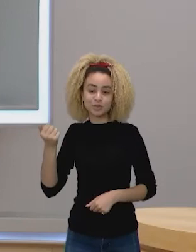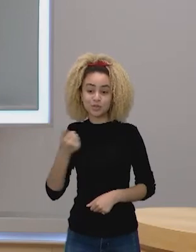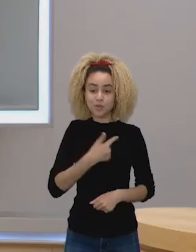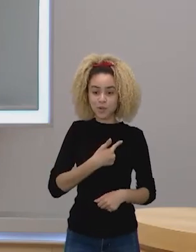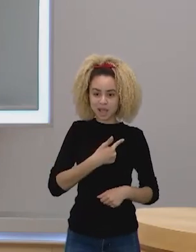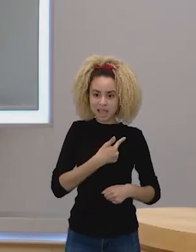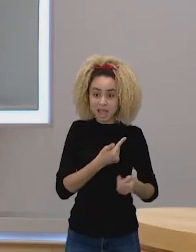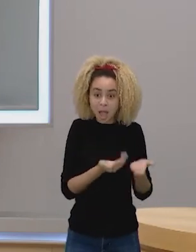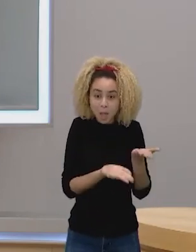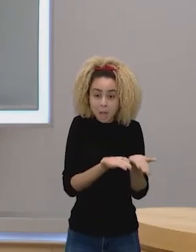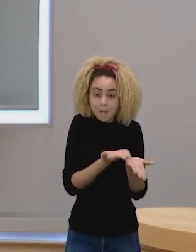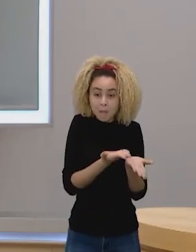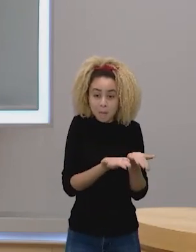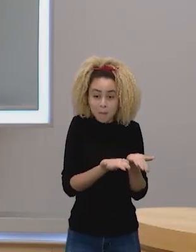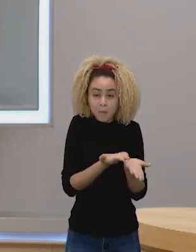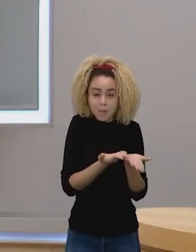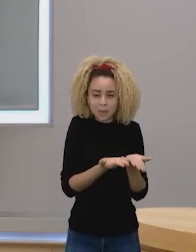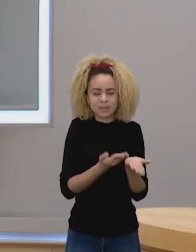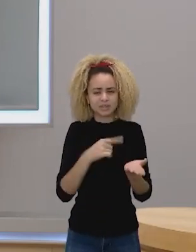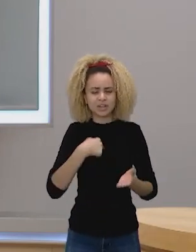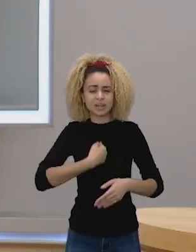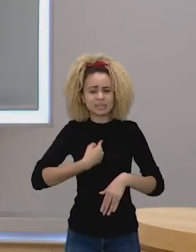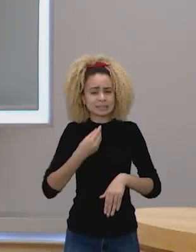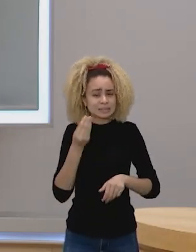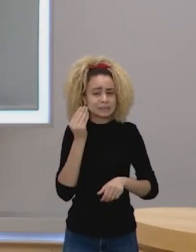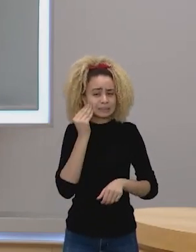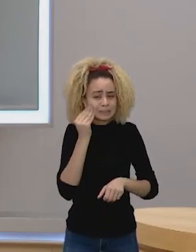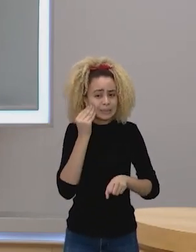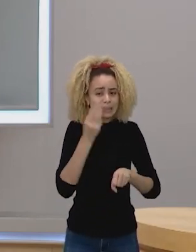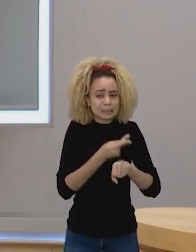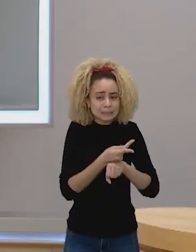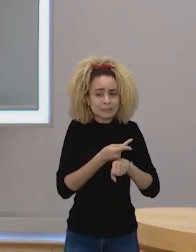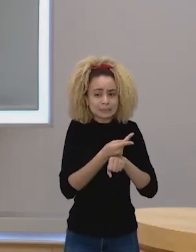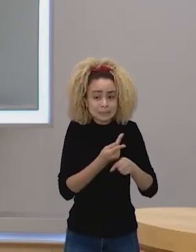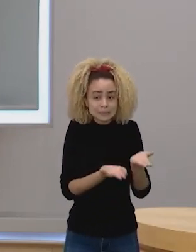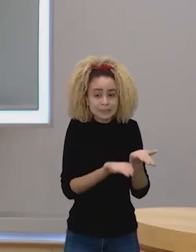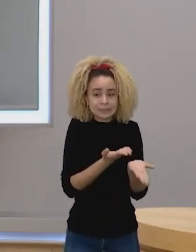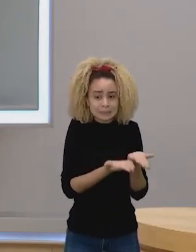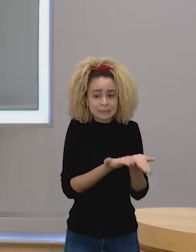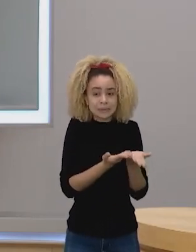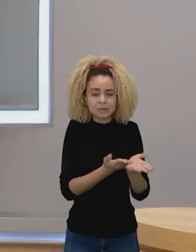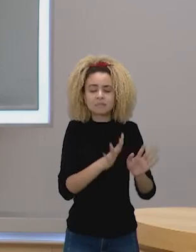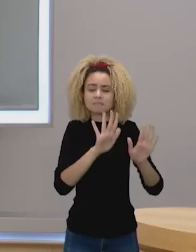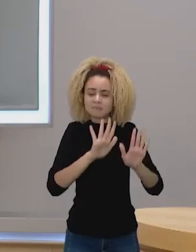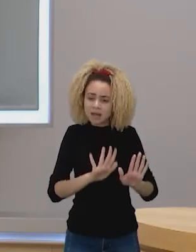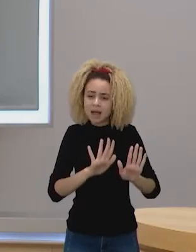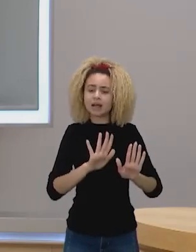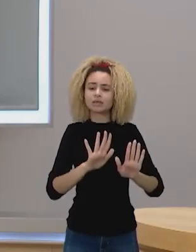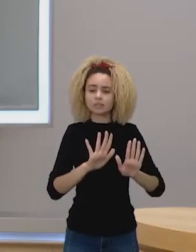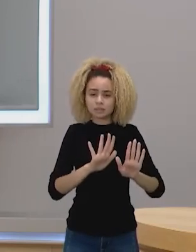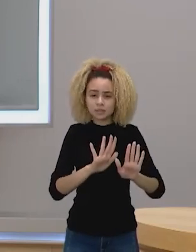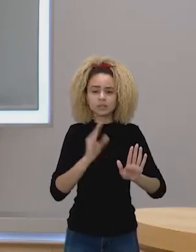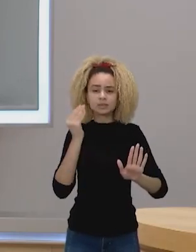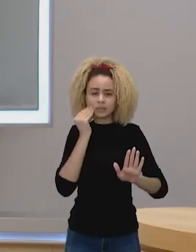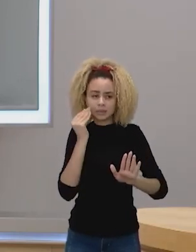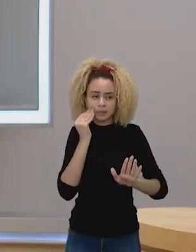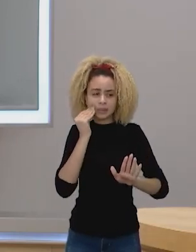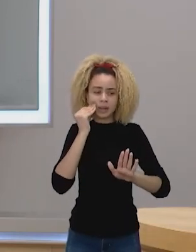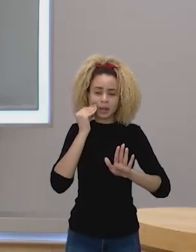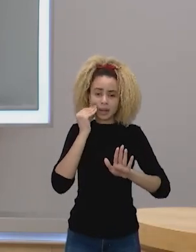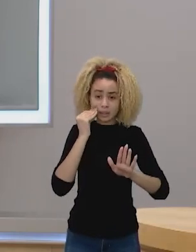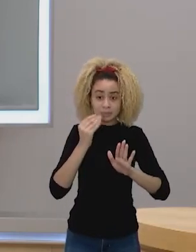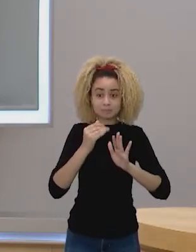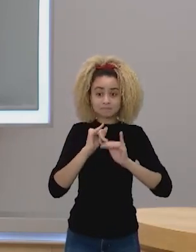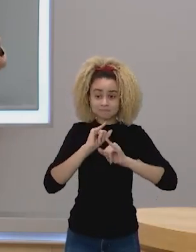né? A gente buscar sempre o equilíbrio, mas fazer os sistemas funcionarem, fazer os sistemas fluírem